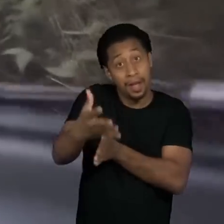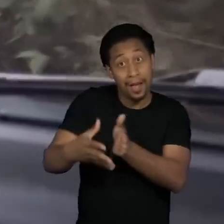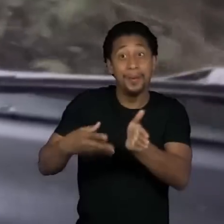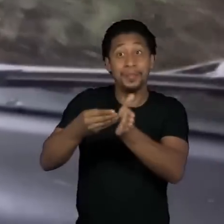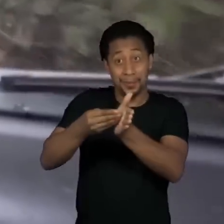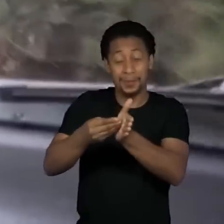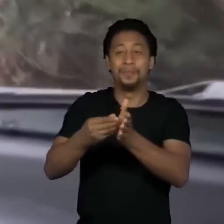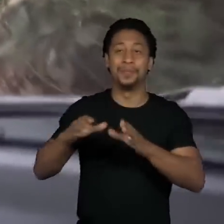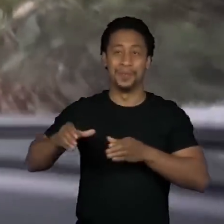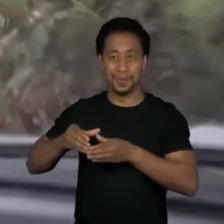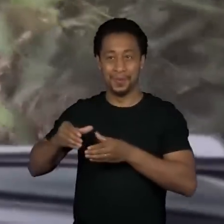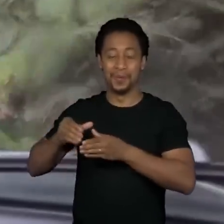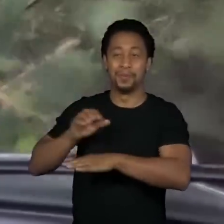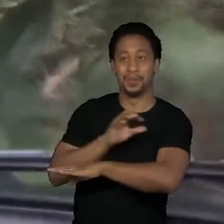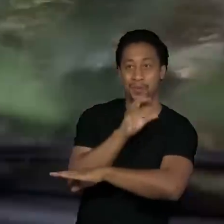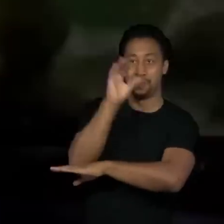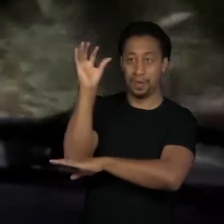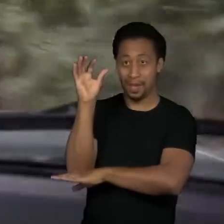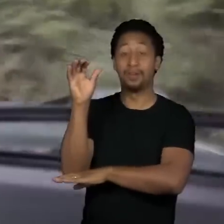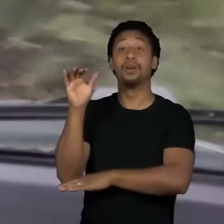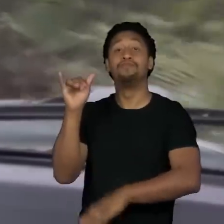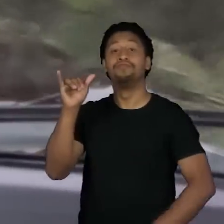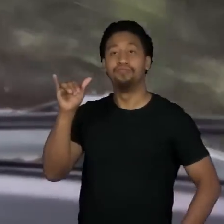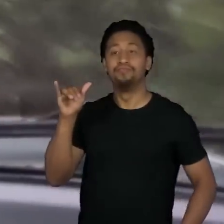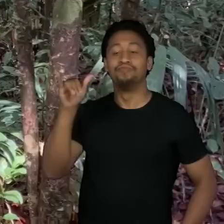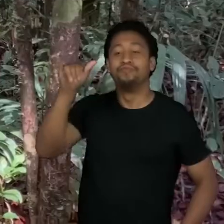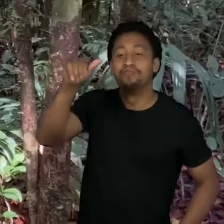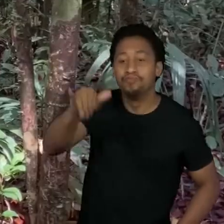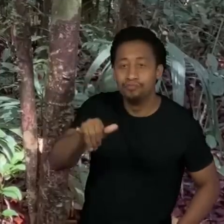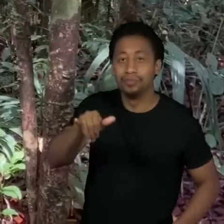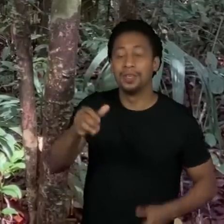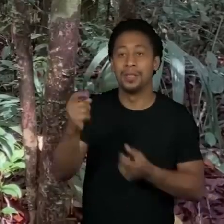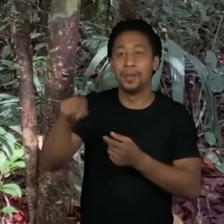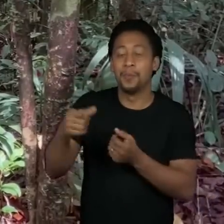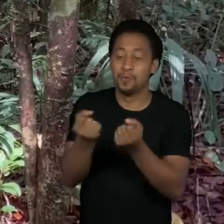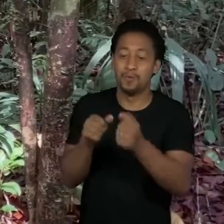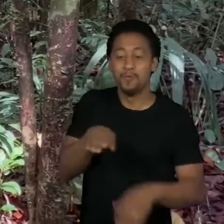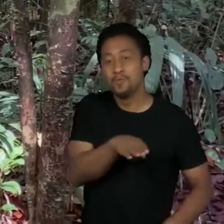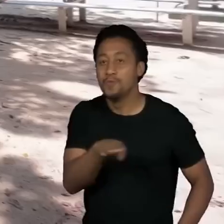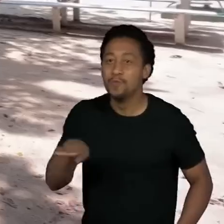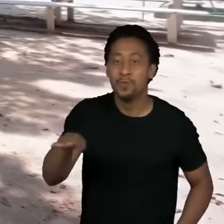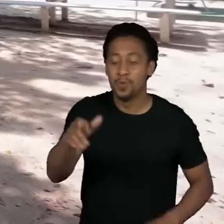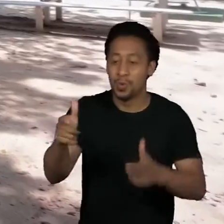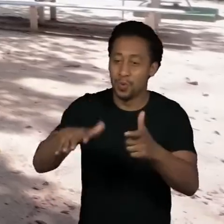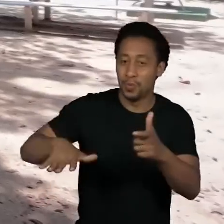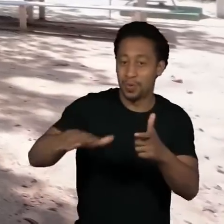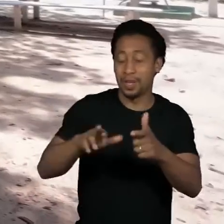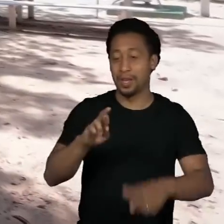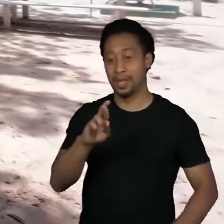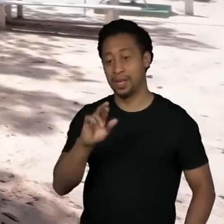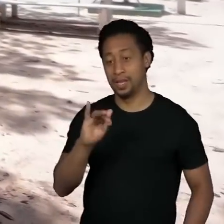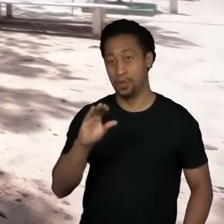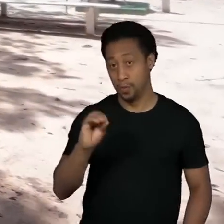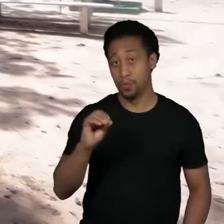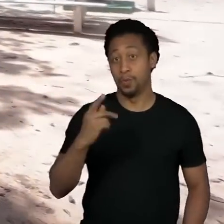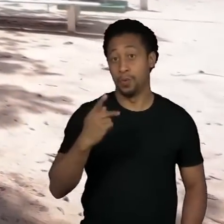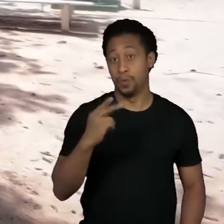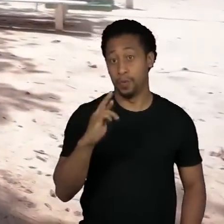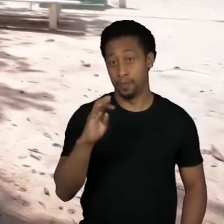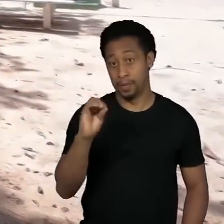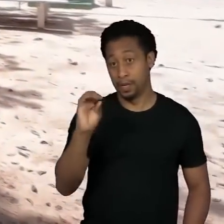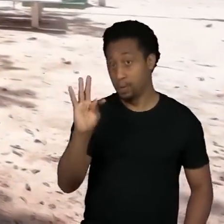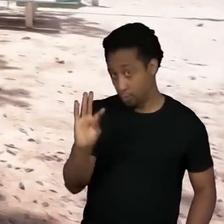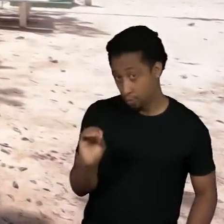Eco foi até o município de Rio Preto da Eva, ao norte de Manaus, no Amazonas, conhecer de perto onde tudo começou.